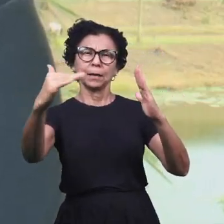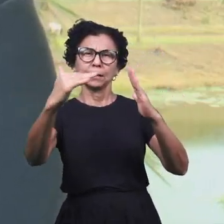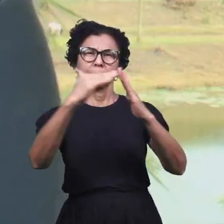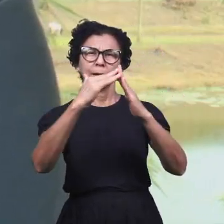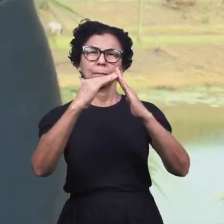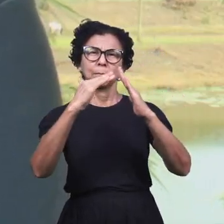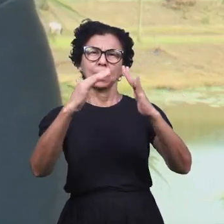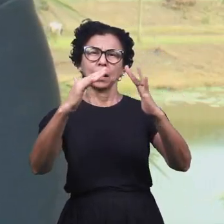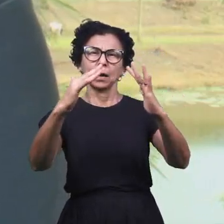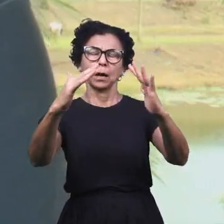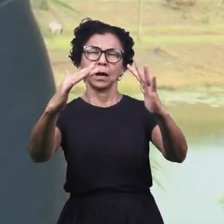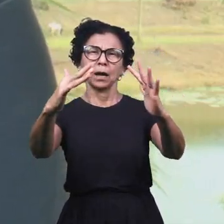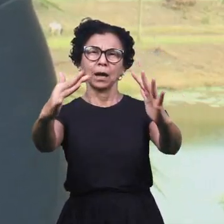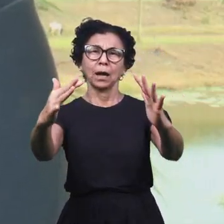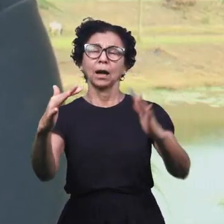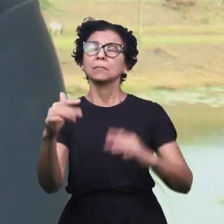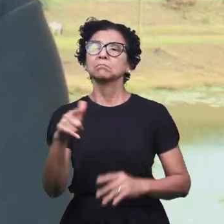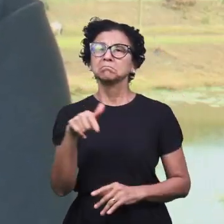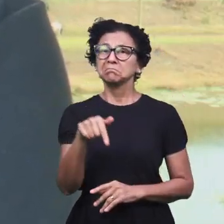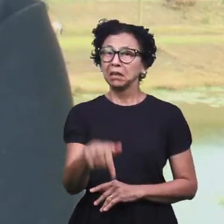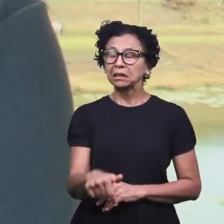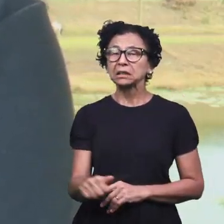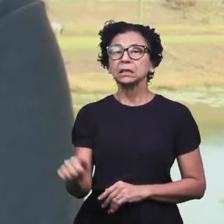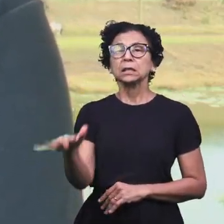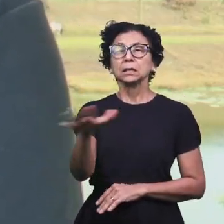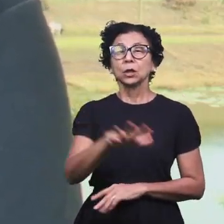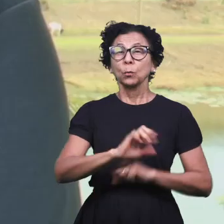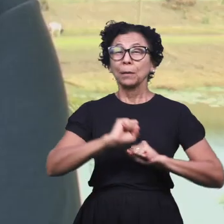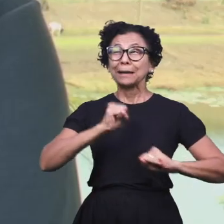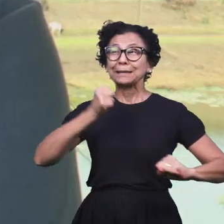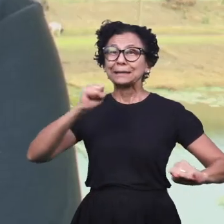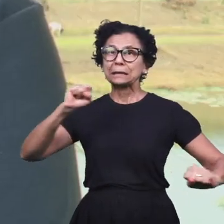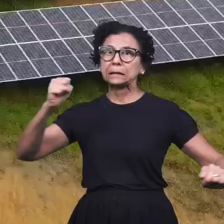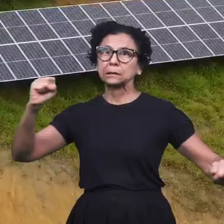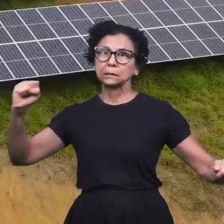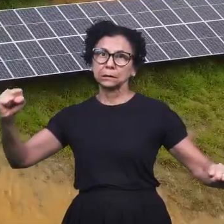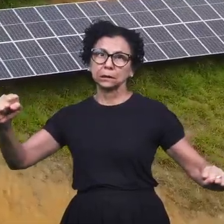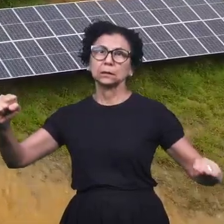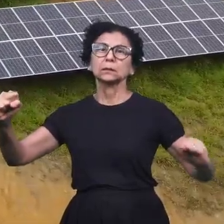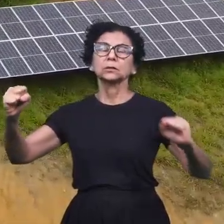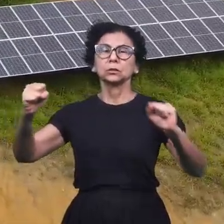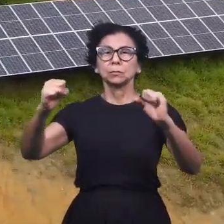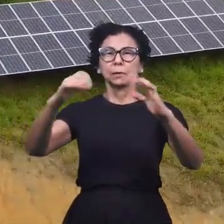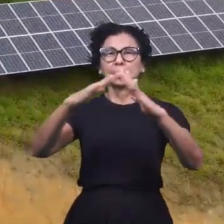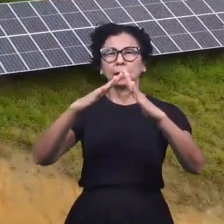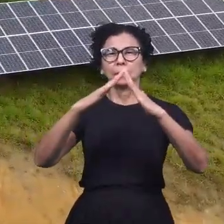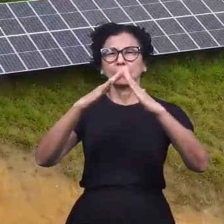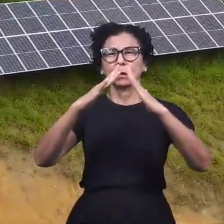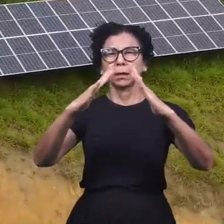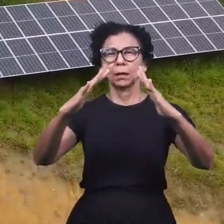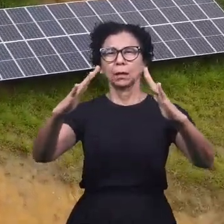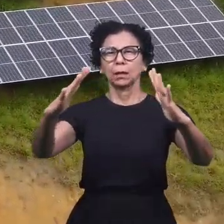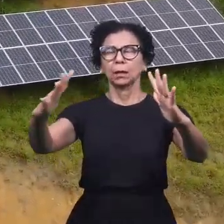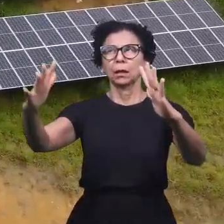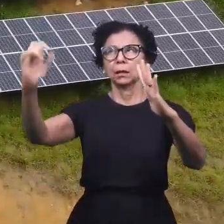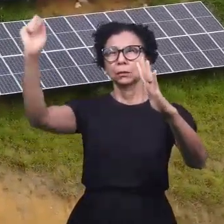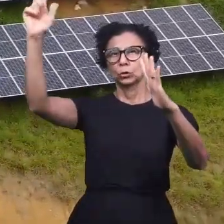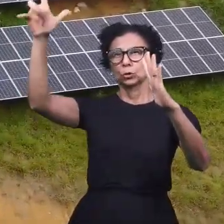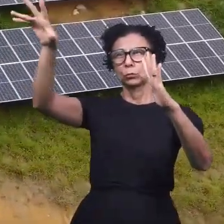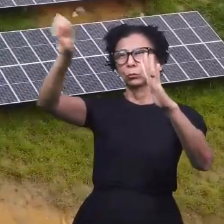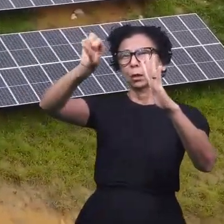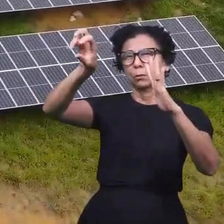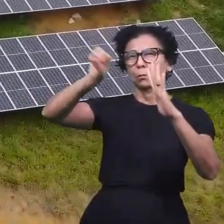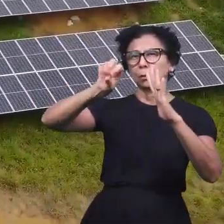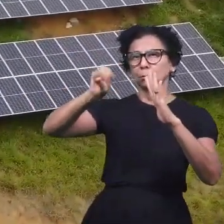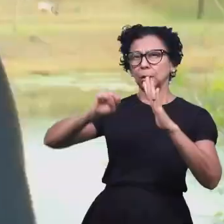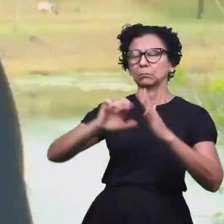nessa propriedade, temos área e uma condição para essa geração que era uma necessidade